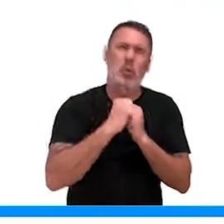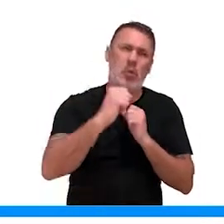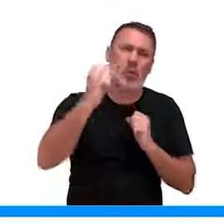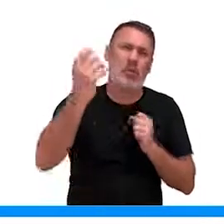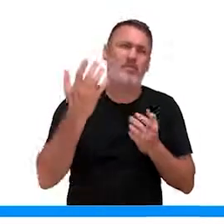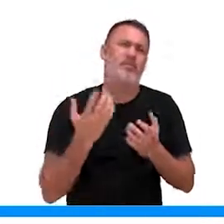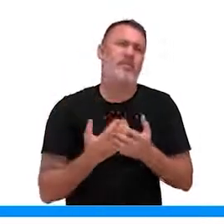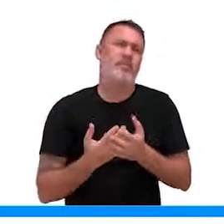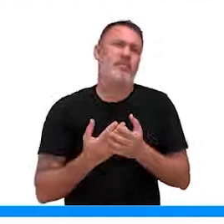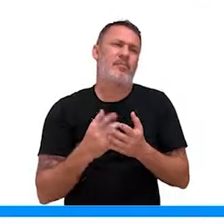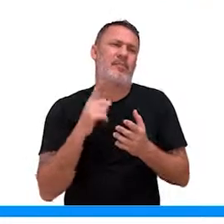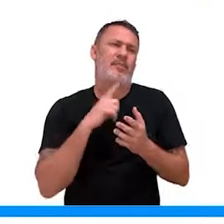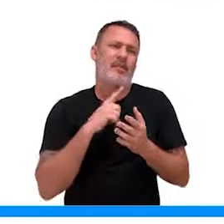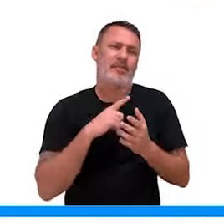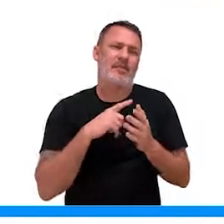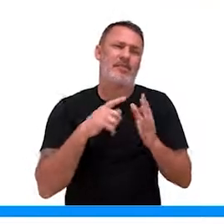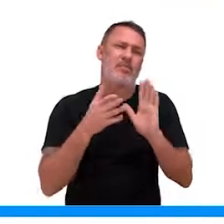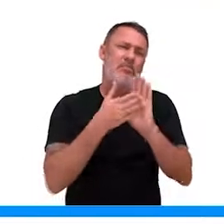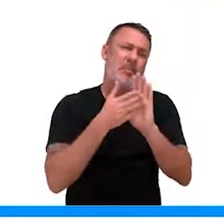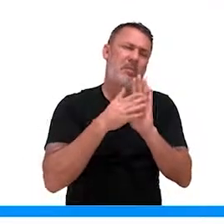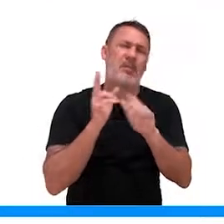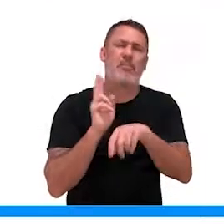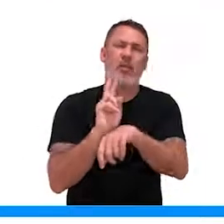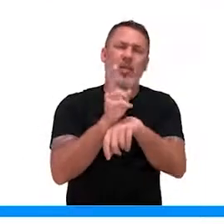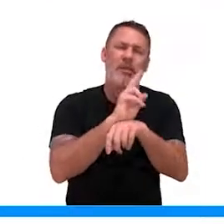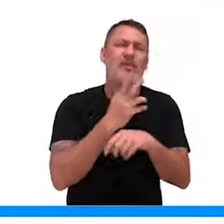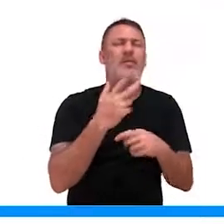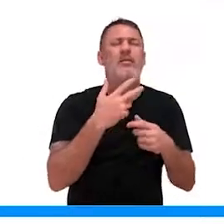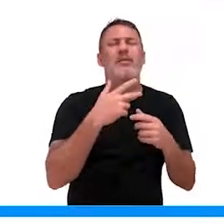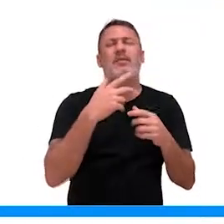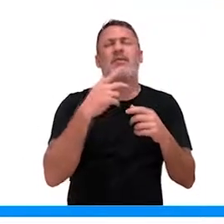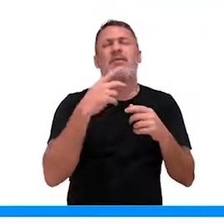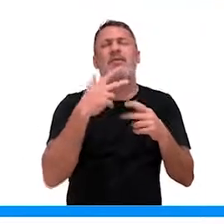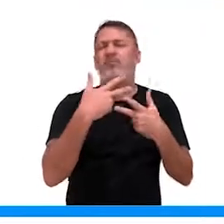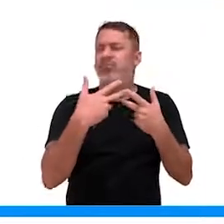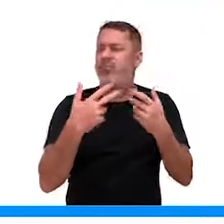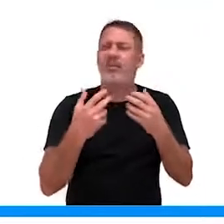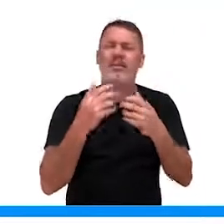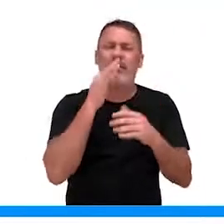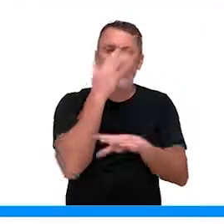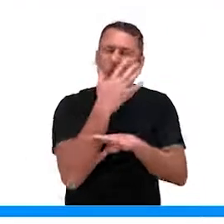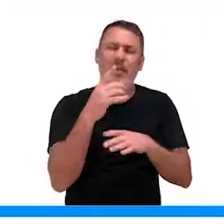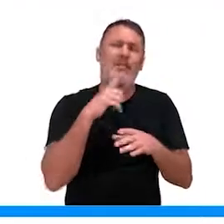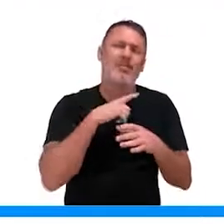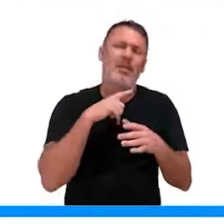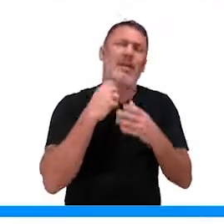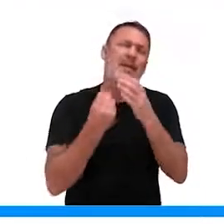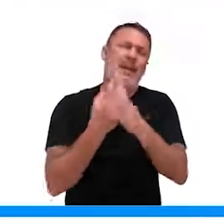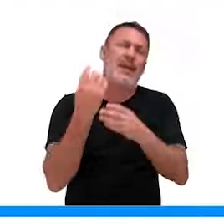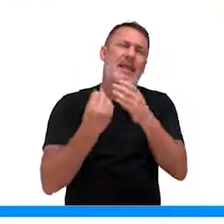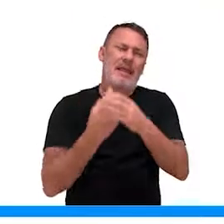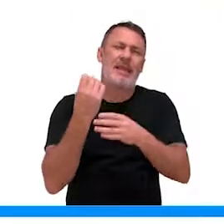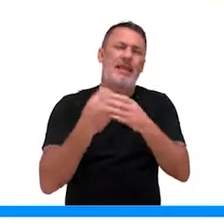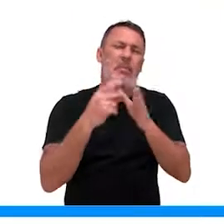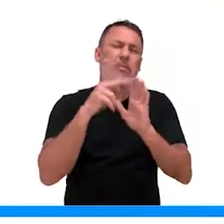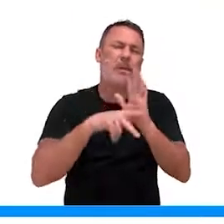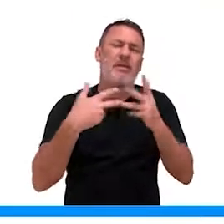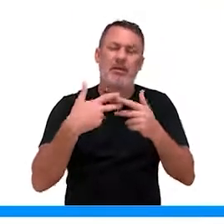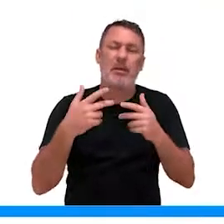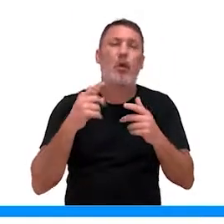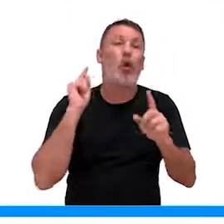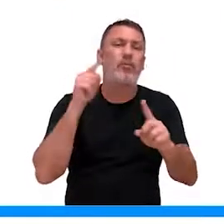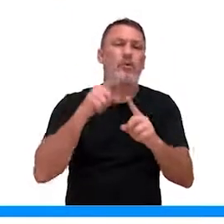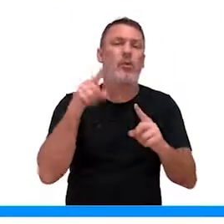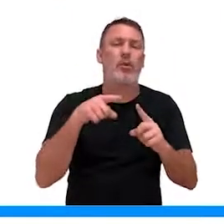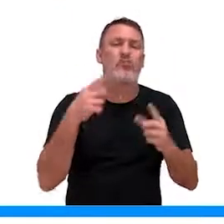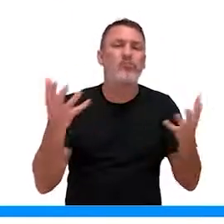Norte, nós temos o CIVAM, Sistema de Monitoramento, então diversas ideias que foram sendo implementadas aí ao longo do tempo, justamente com esse